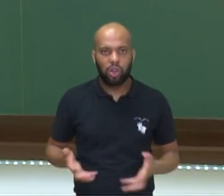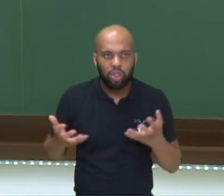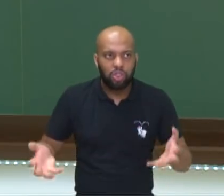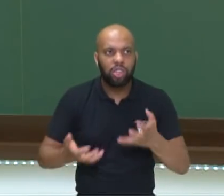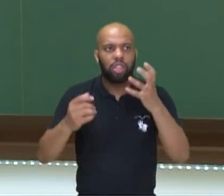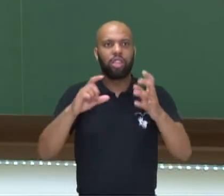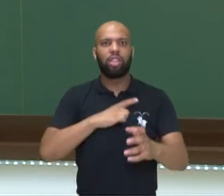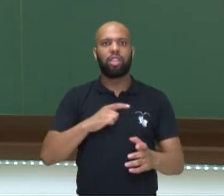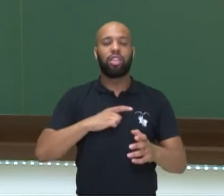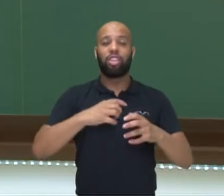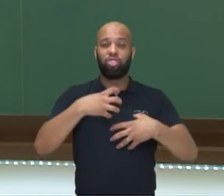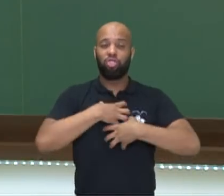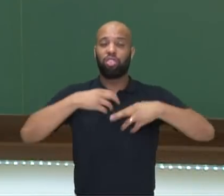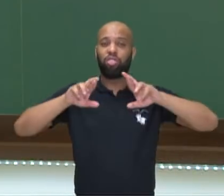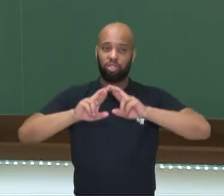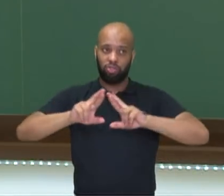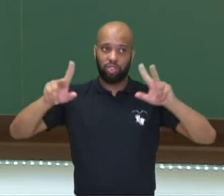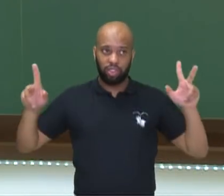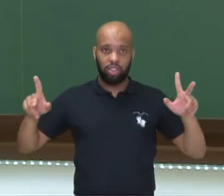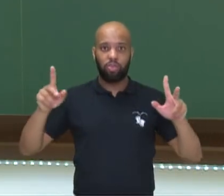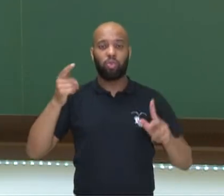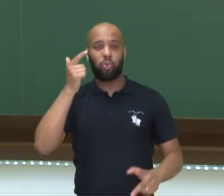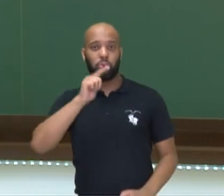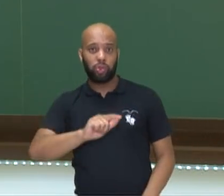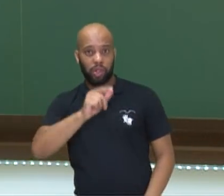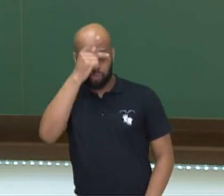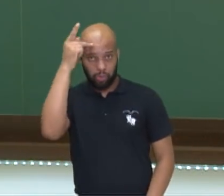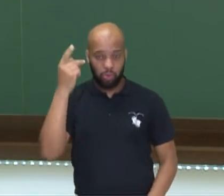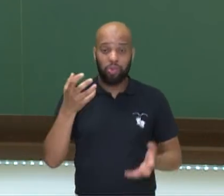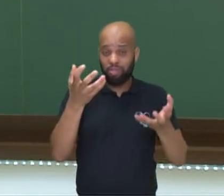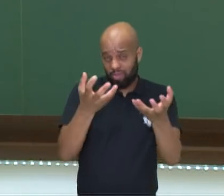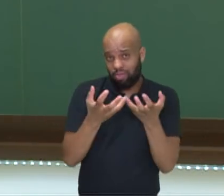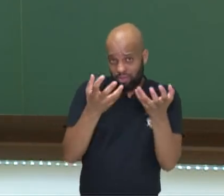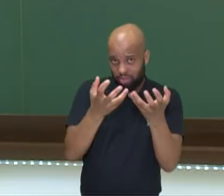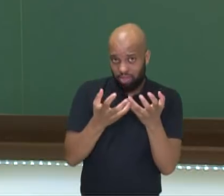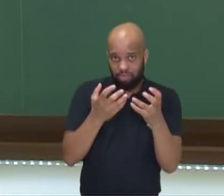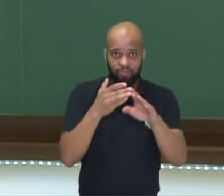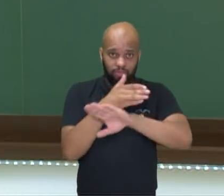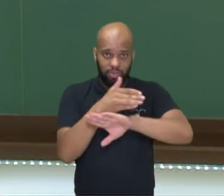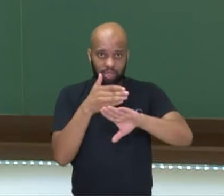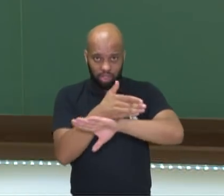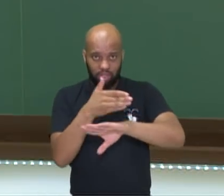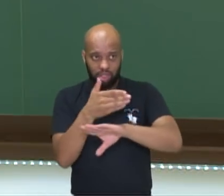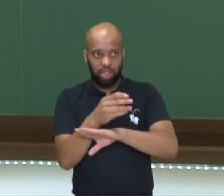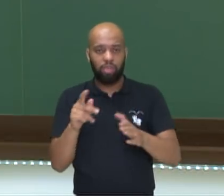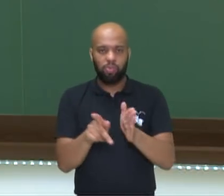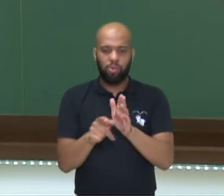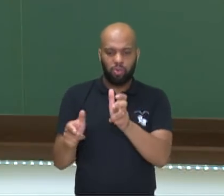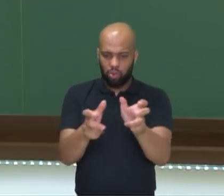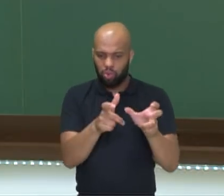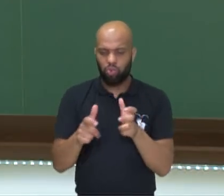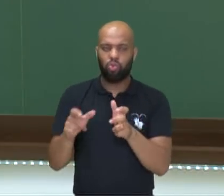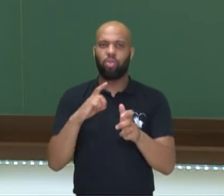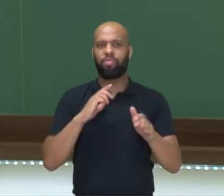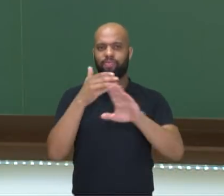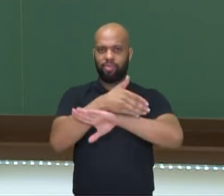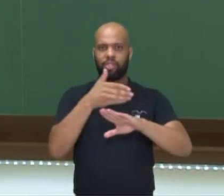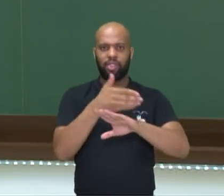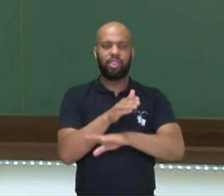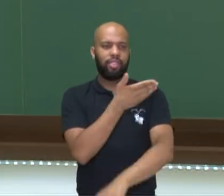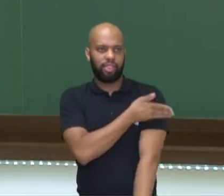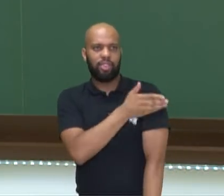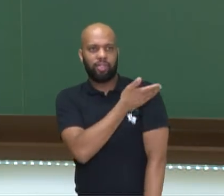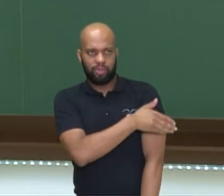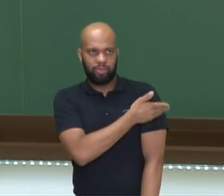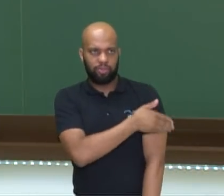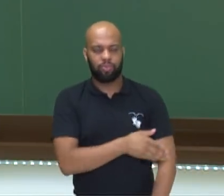motivação diferente para quem se propõe, né, a participar desse jogo, participar desse treinamento físico.